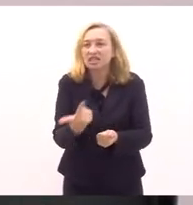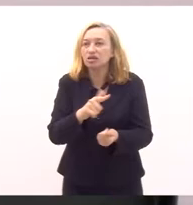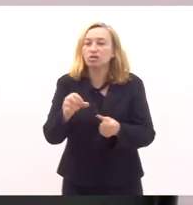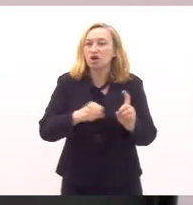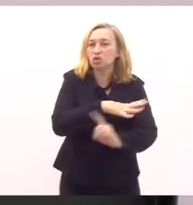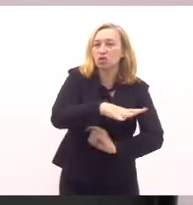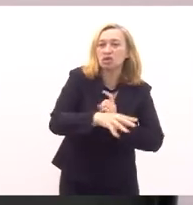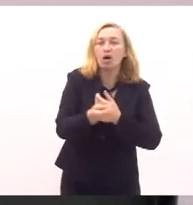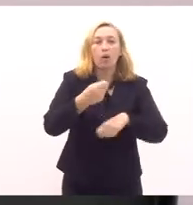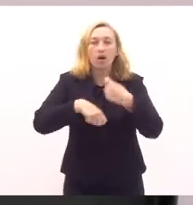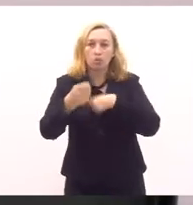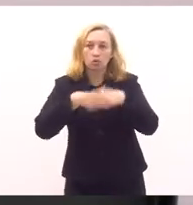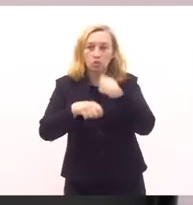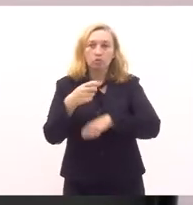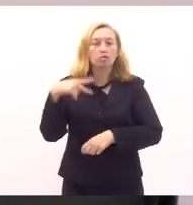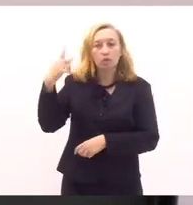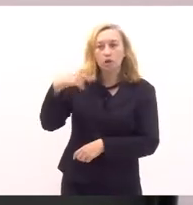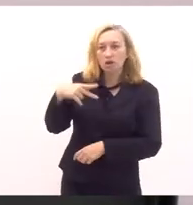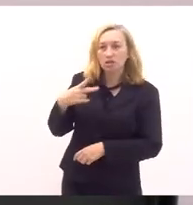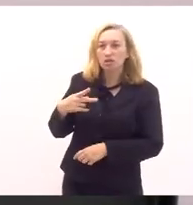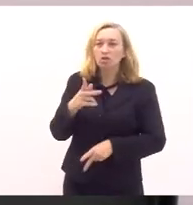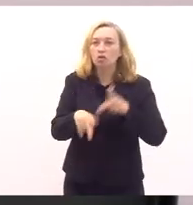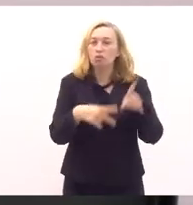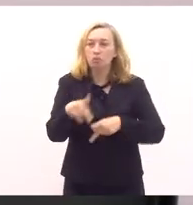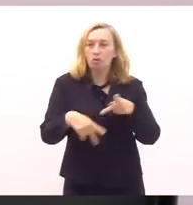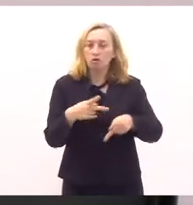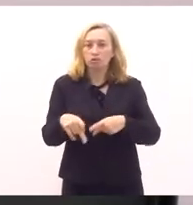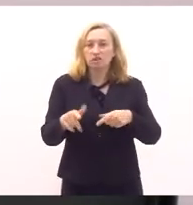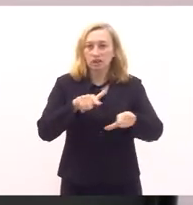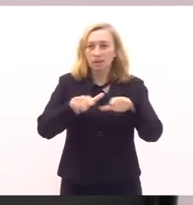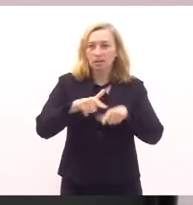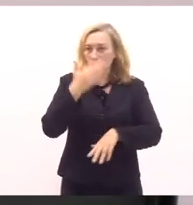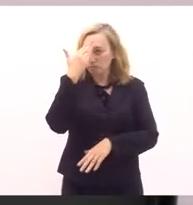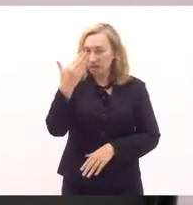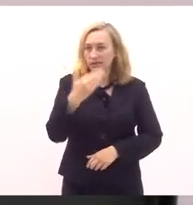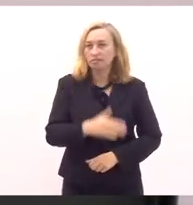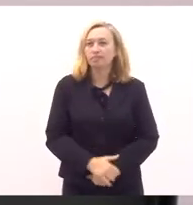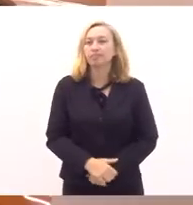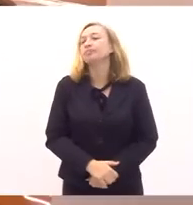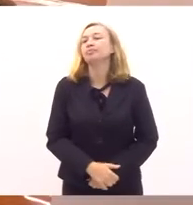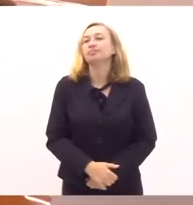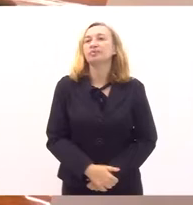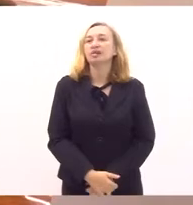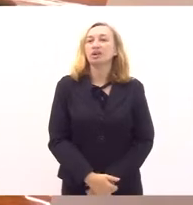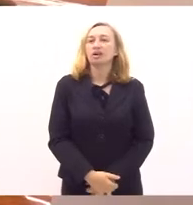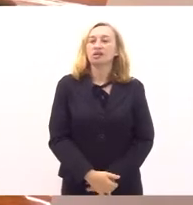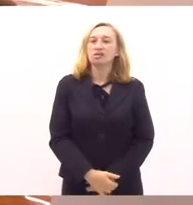social, econômica e política com o povo trabalhador. Muito obrigado.